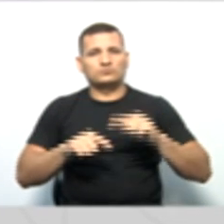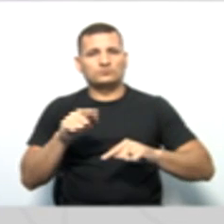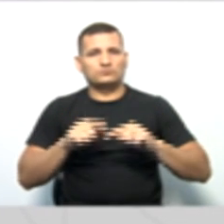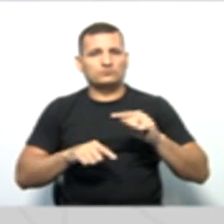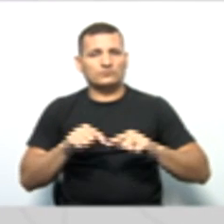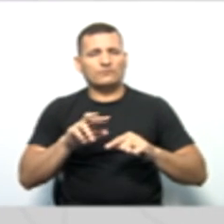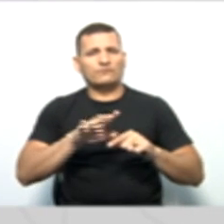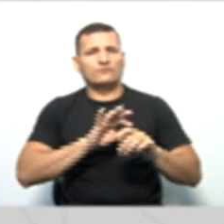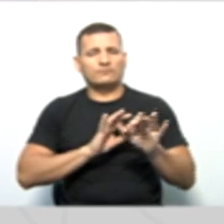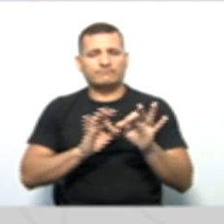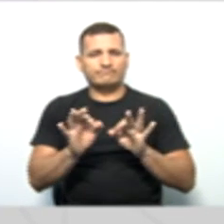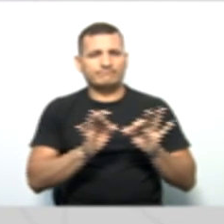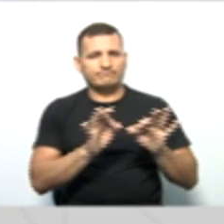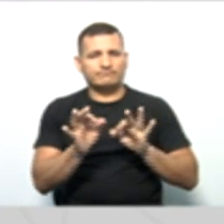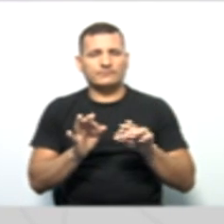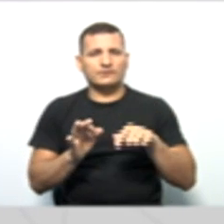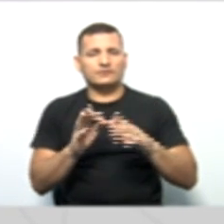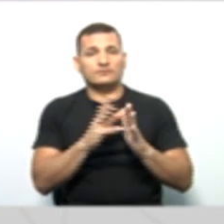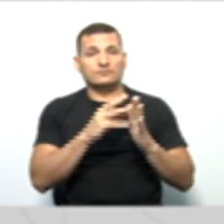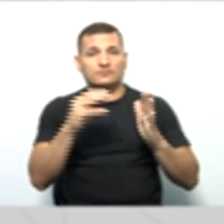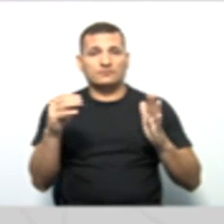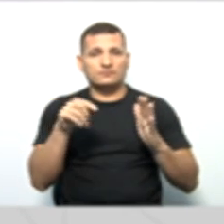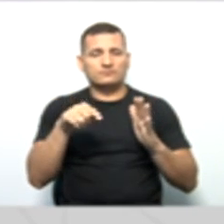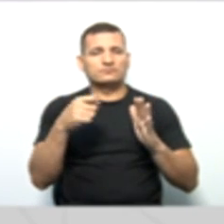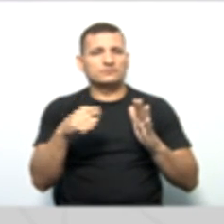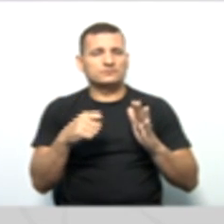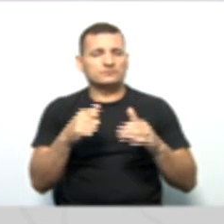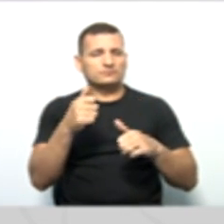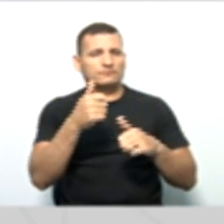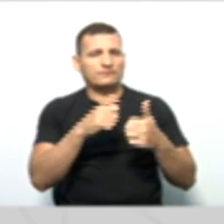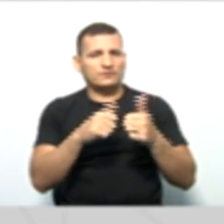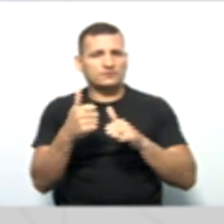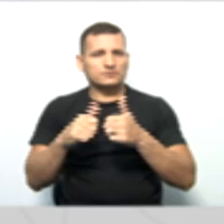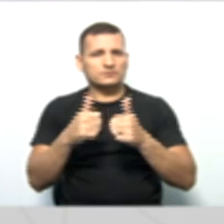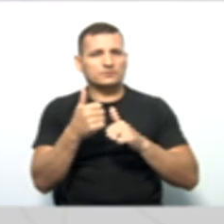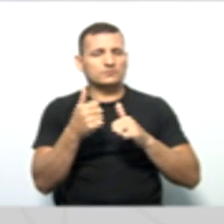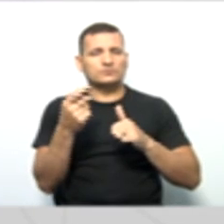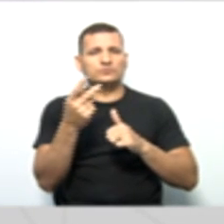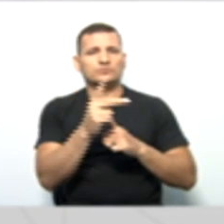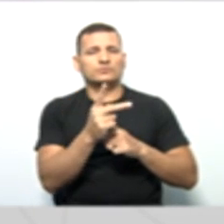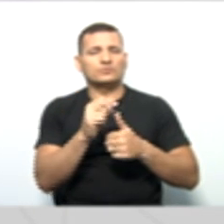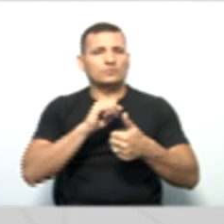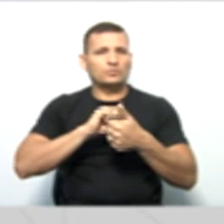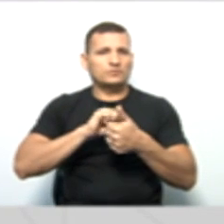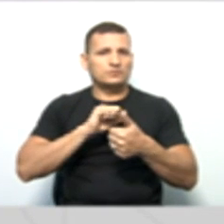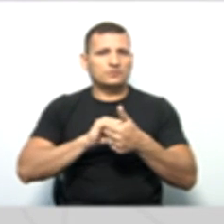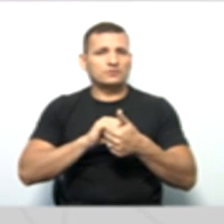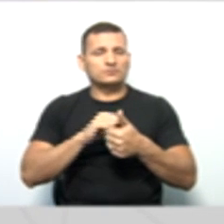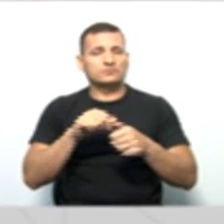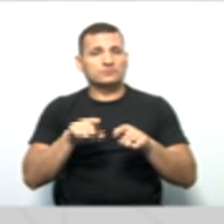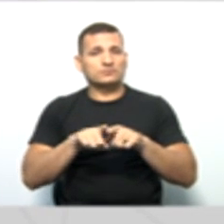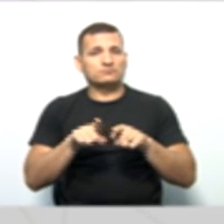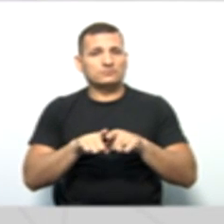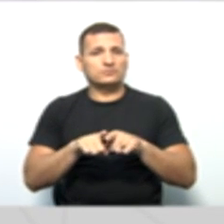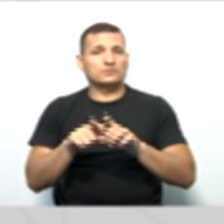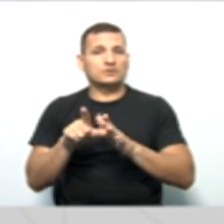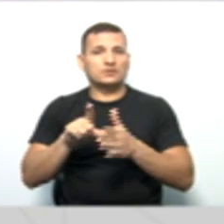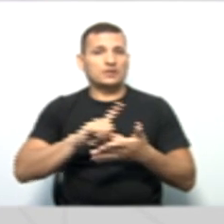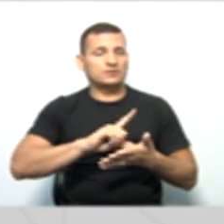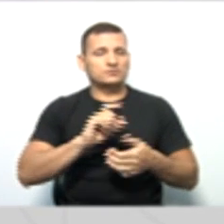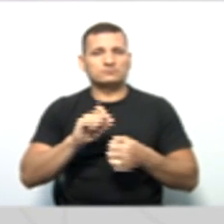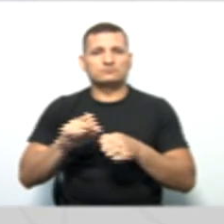construído. Esse modelo deve ser avaliado quanto à qualidade e aperfeiçoado antes que o código seja